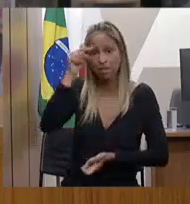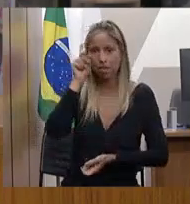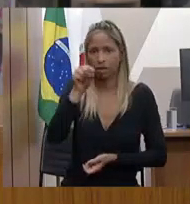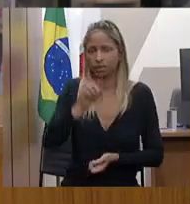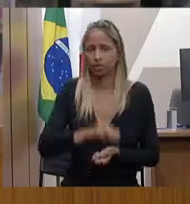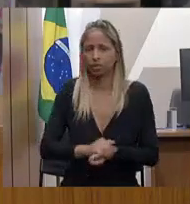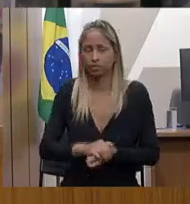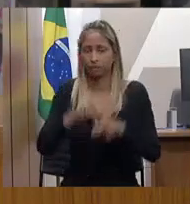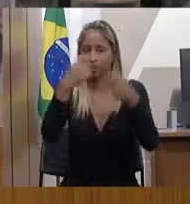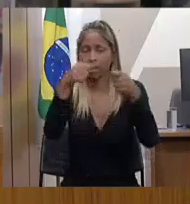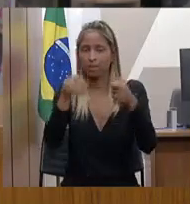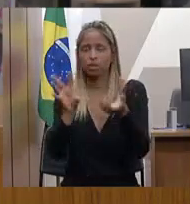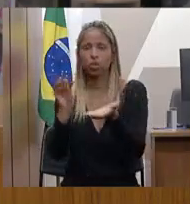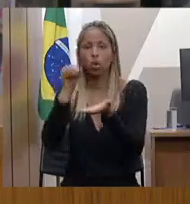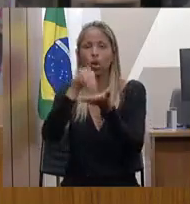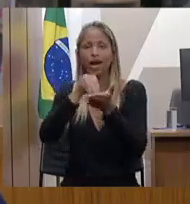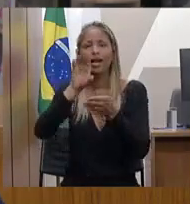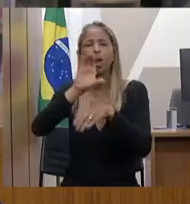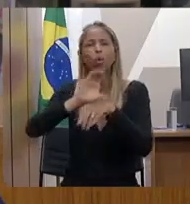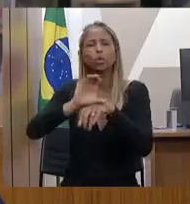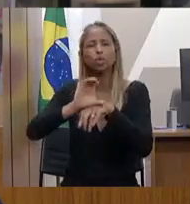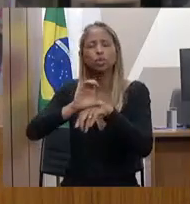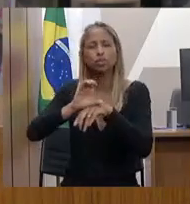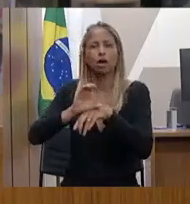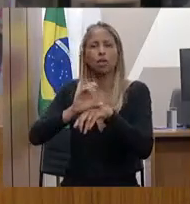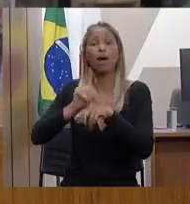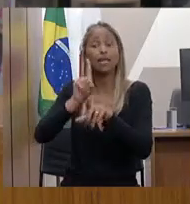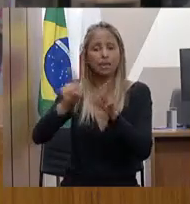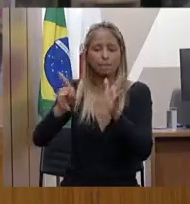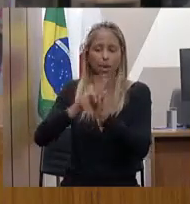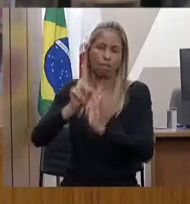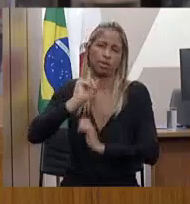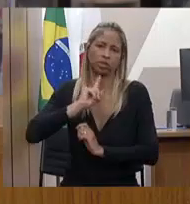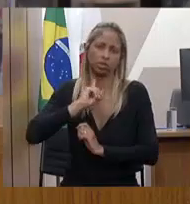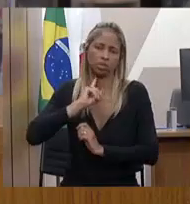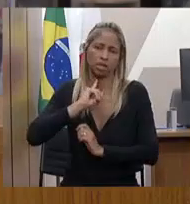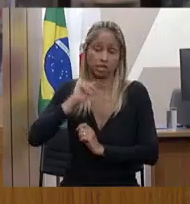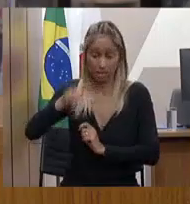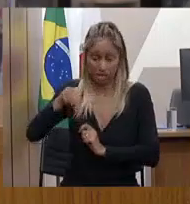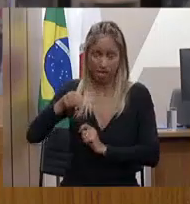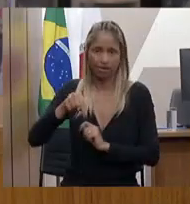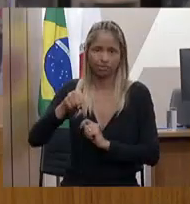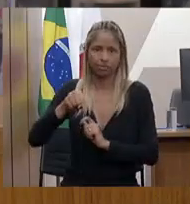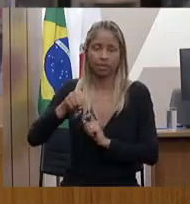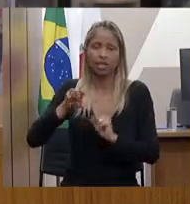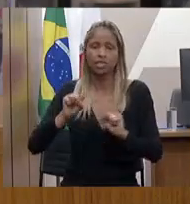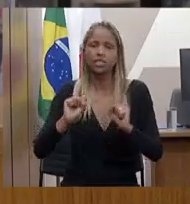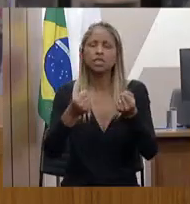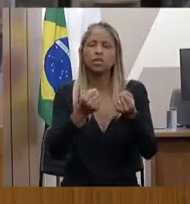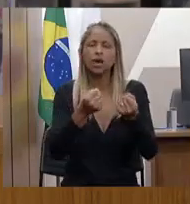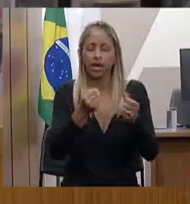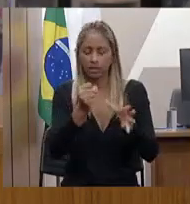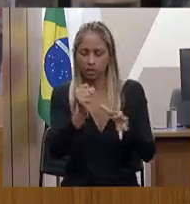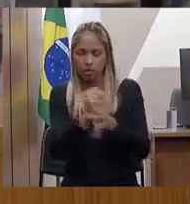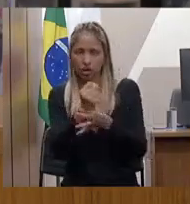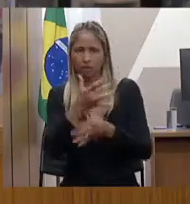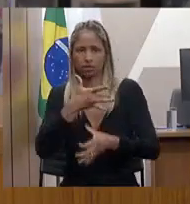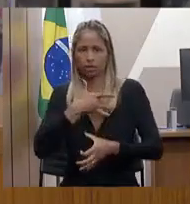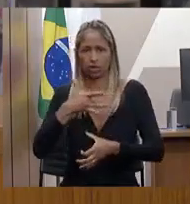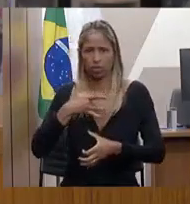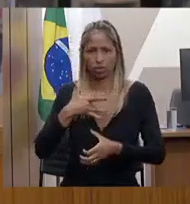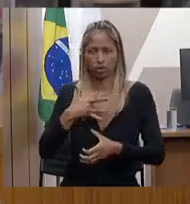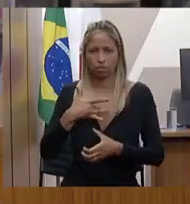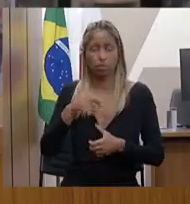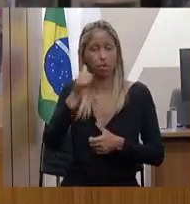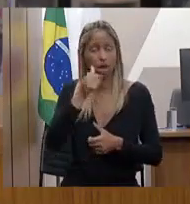é preciso incluir na constituição estadual de minas né da construção de minas que segurança e saúde dos trabalhadores e